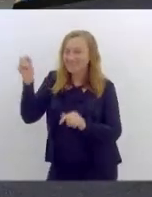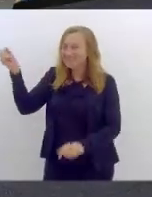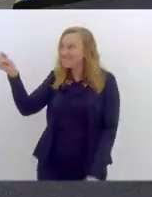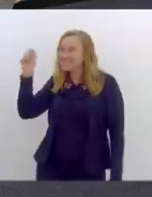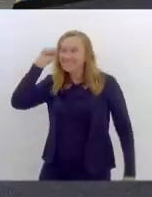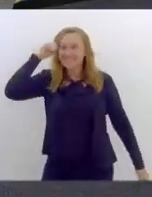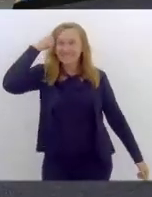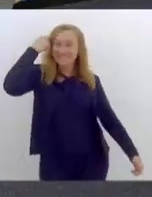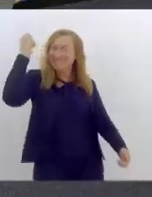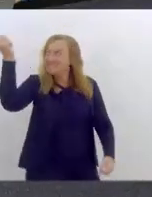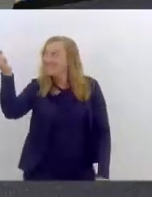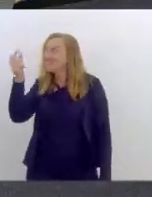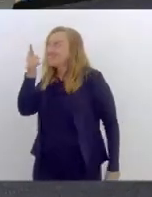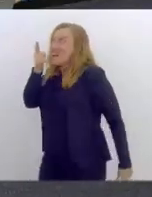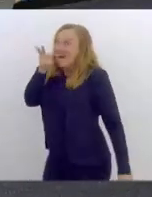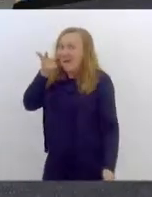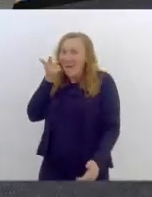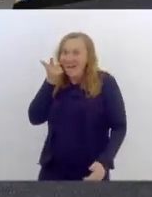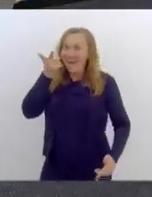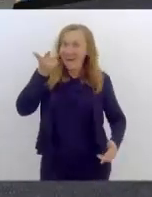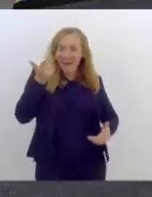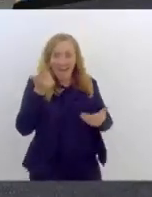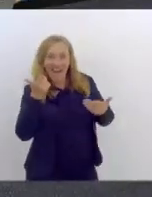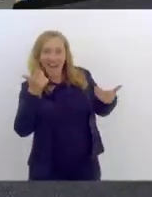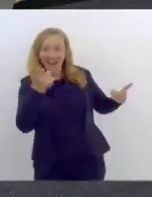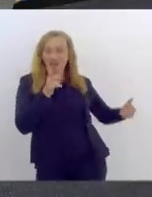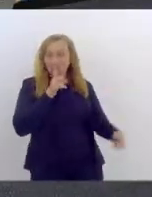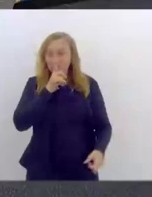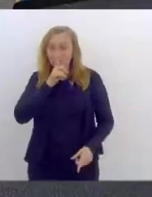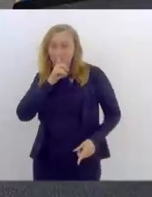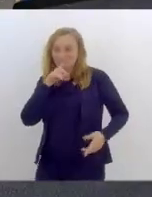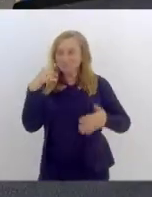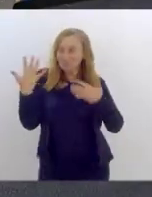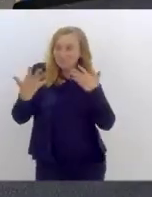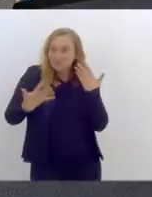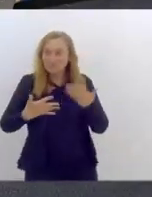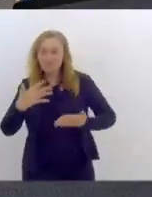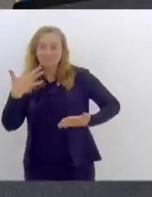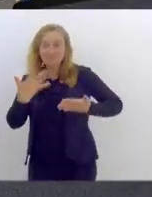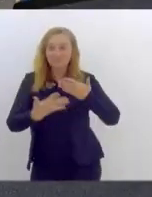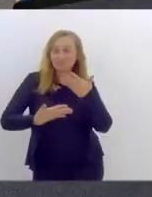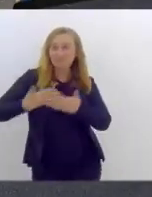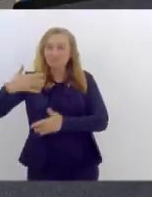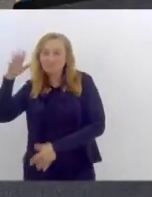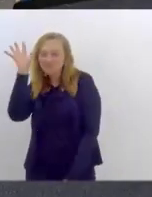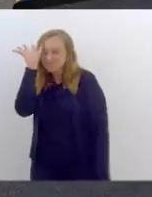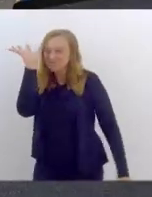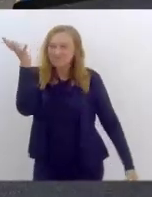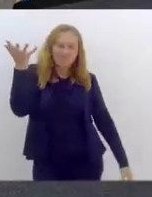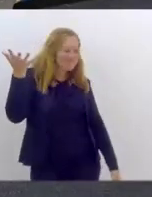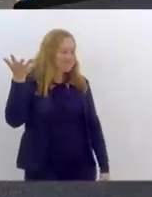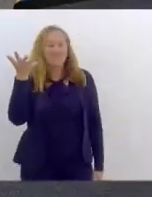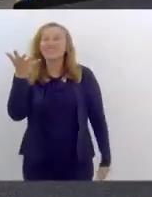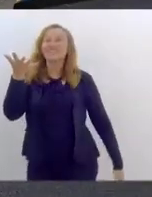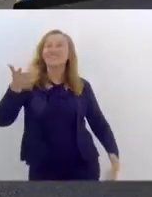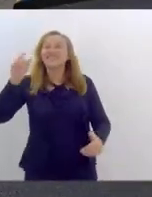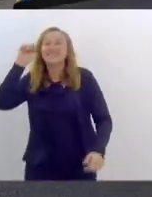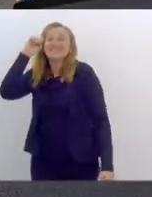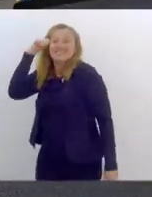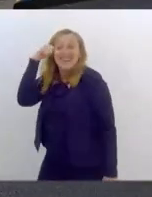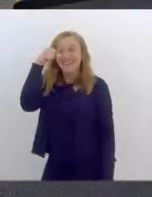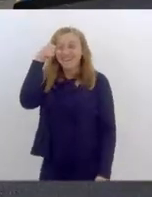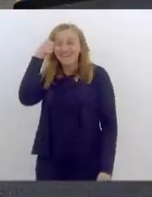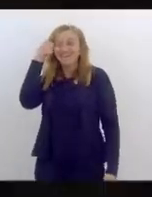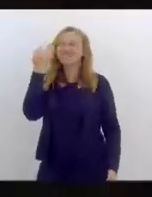inspiração. Negro é silêncio, é luto. Negro é a solução. Negro que já